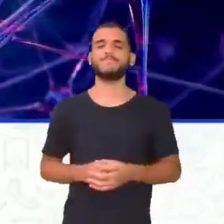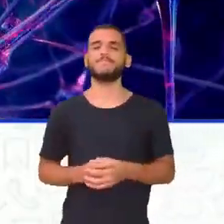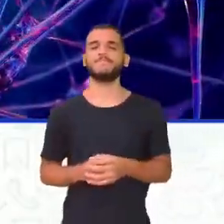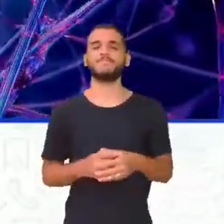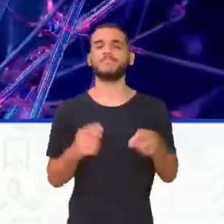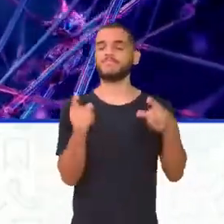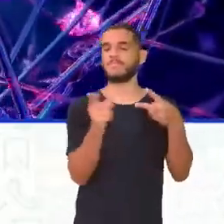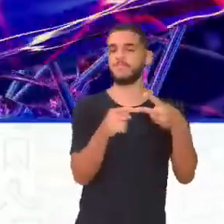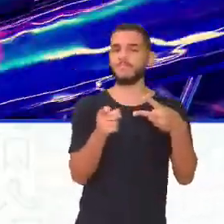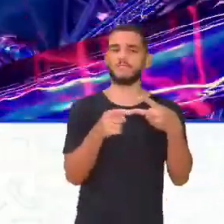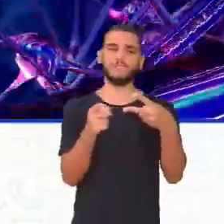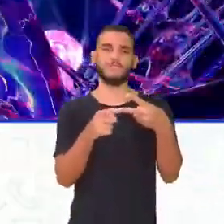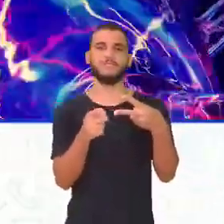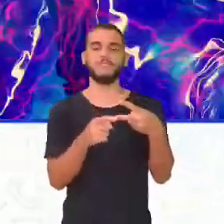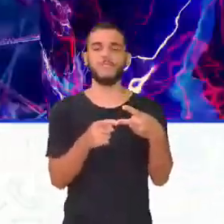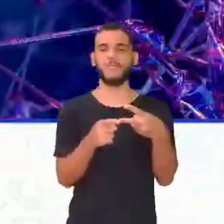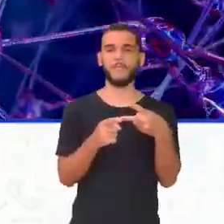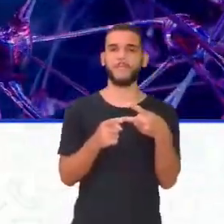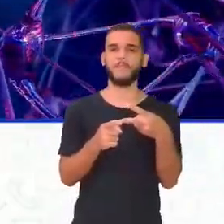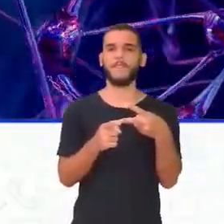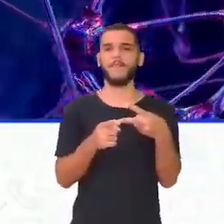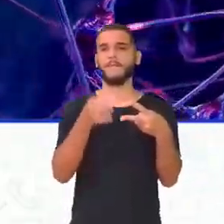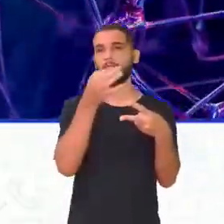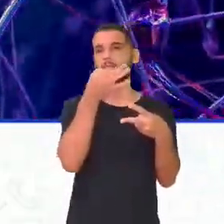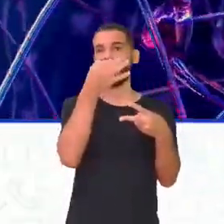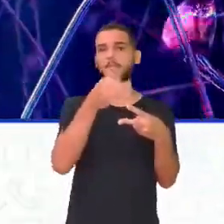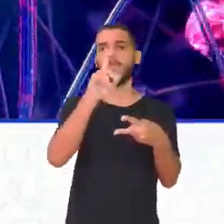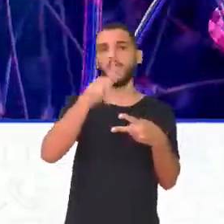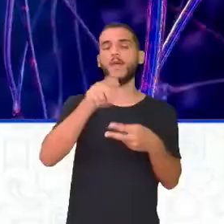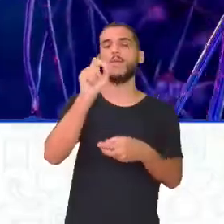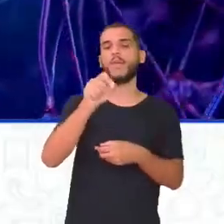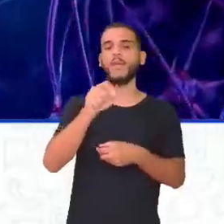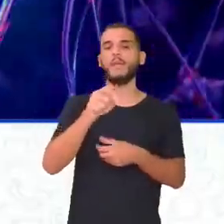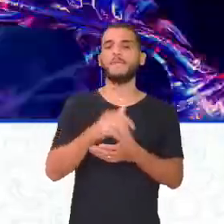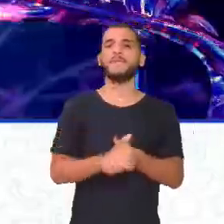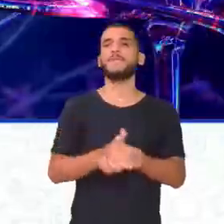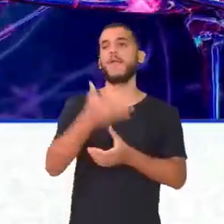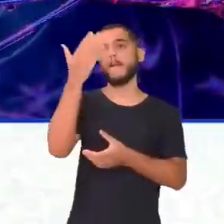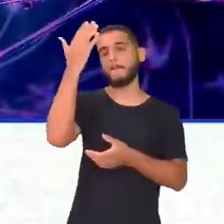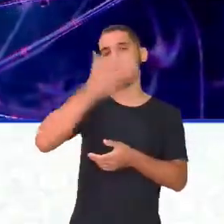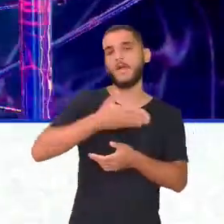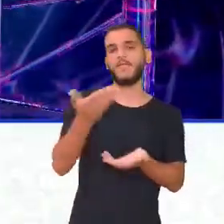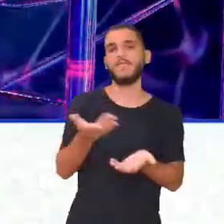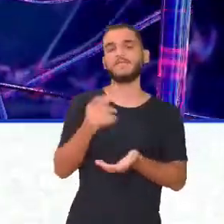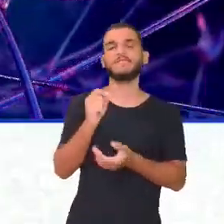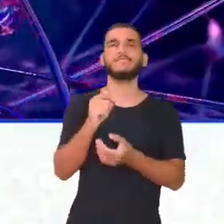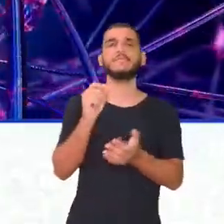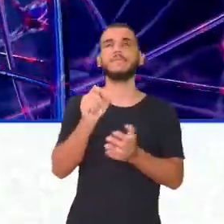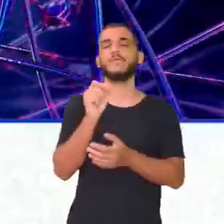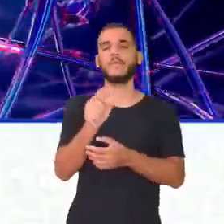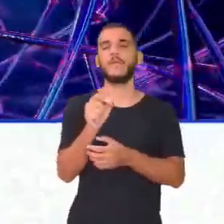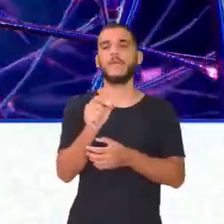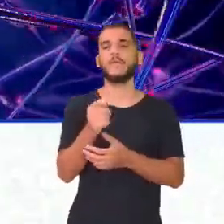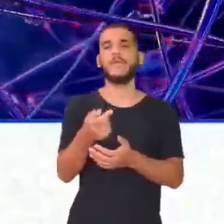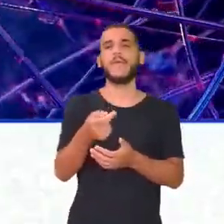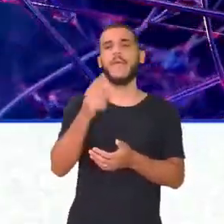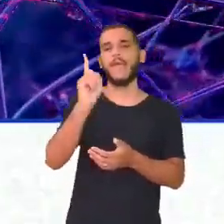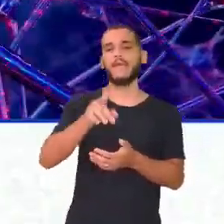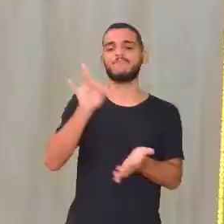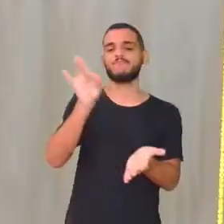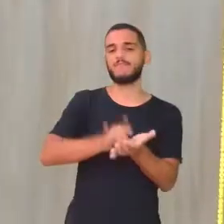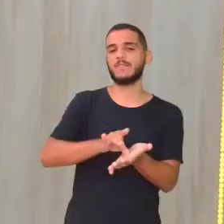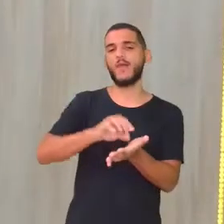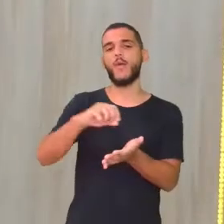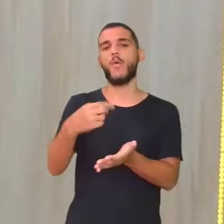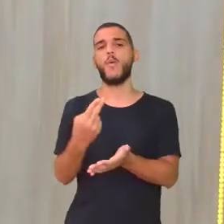Segunda definição, que argumento seria uma prova que serve para afirmar ou negar um fato. A gente também vai